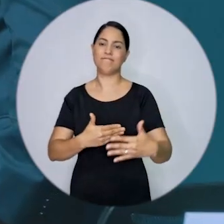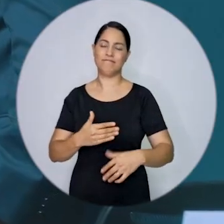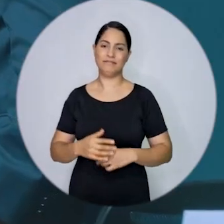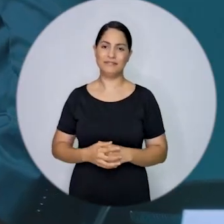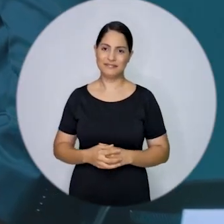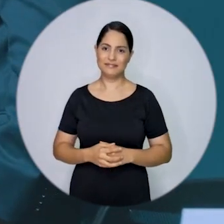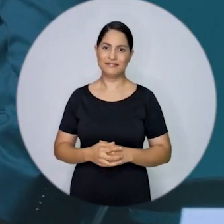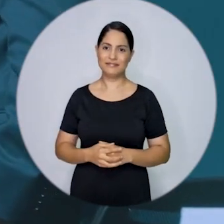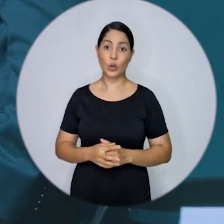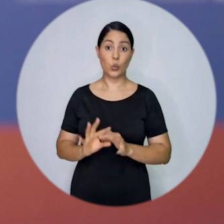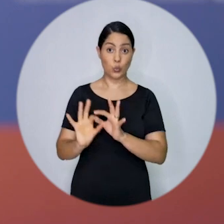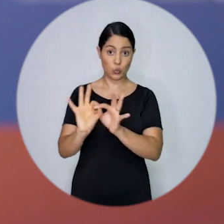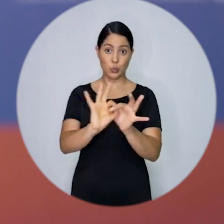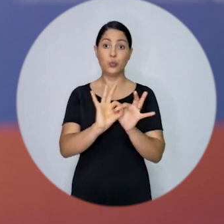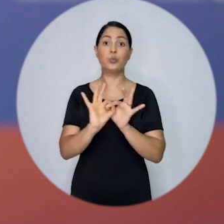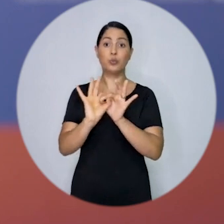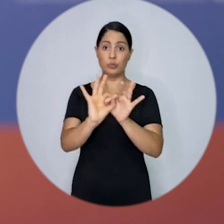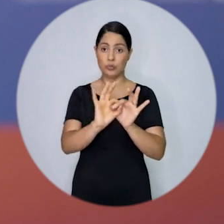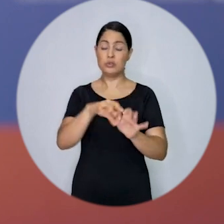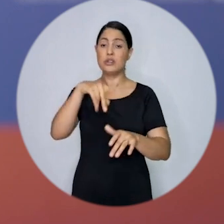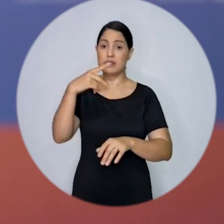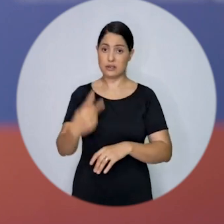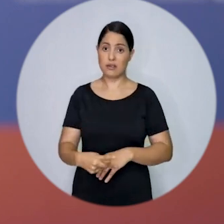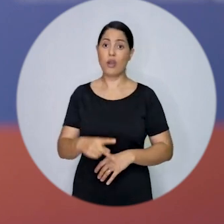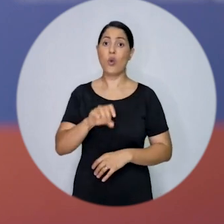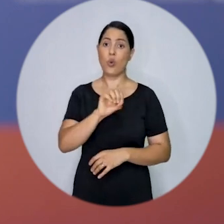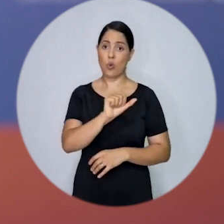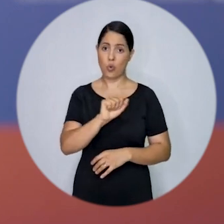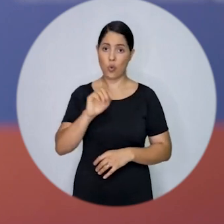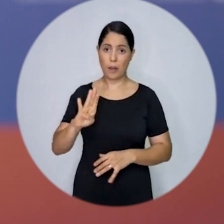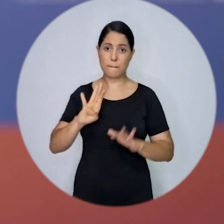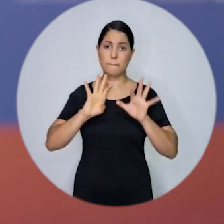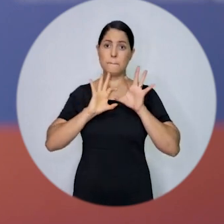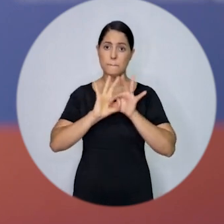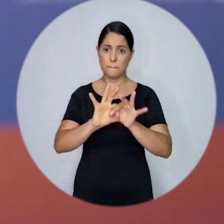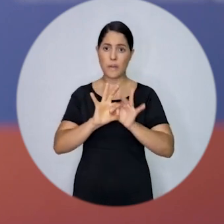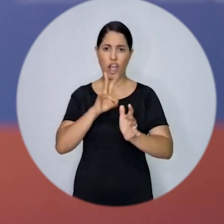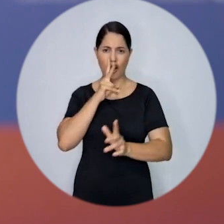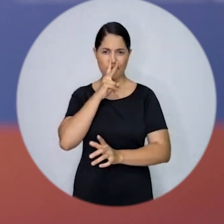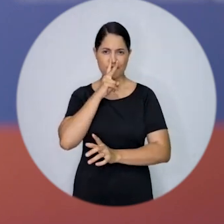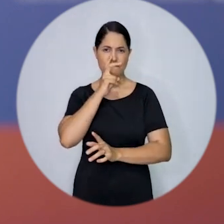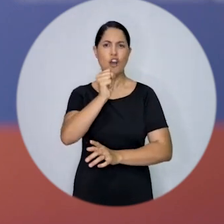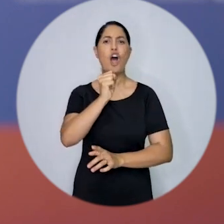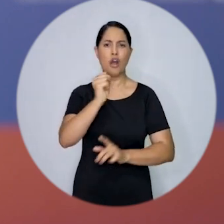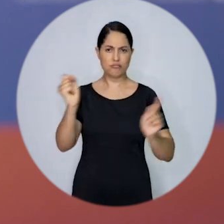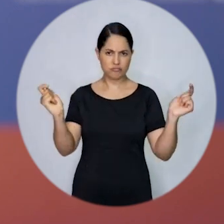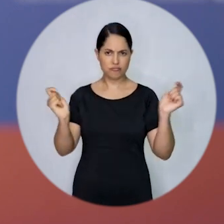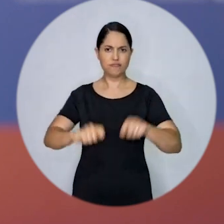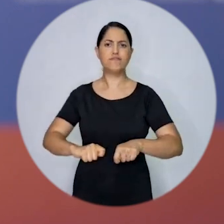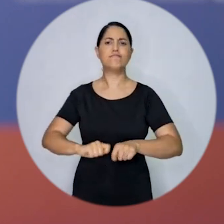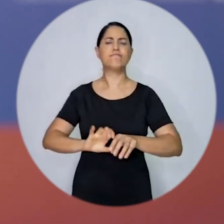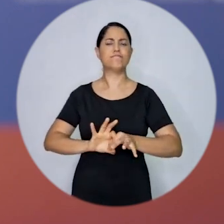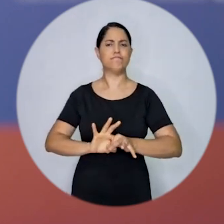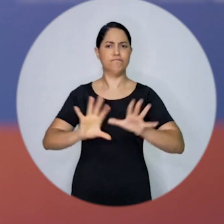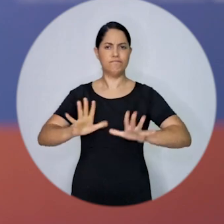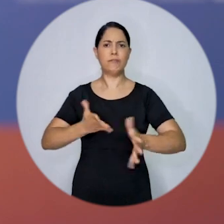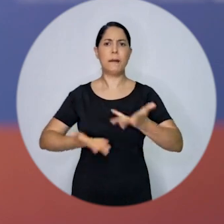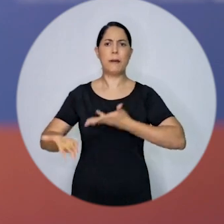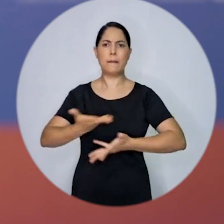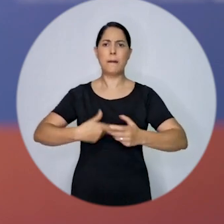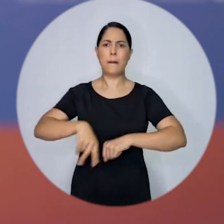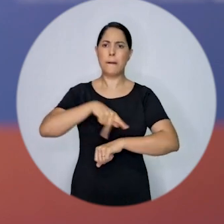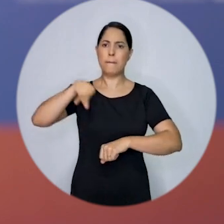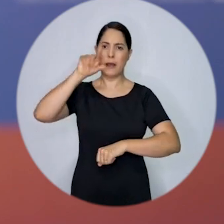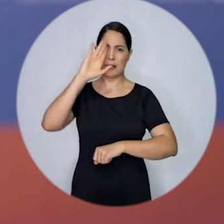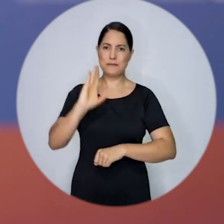aqui para a gente avançar ainda mais. Estivemos aqui unidos, mostrando que a OAB unida, forte, independente, é